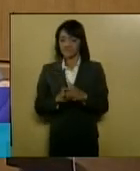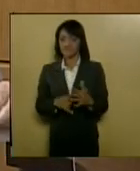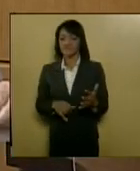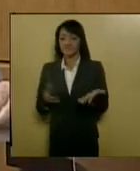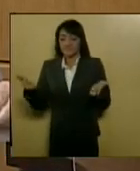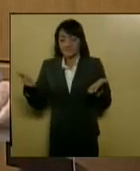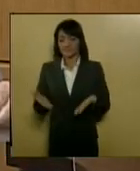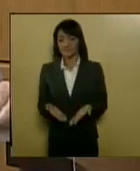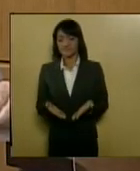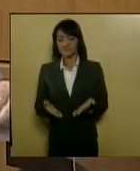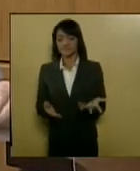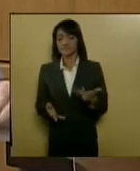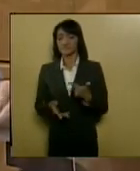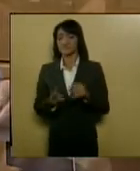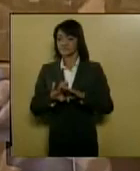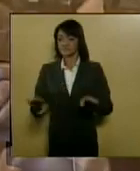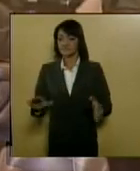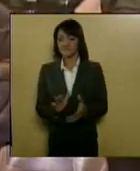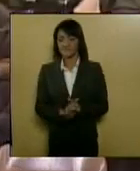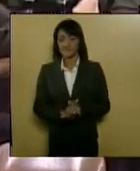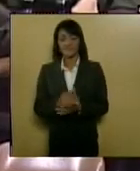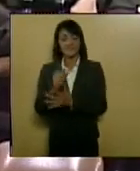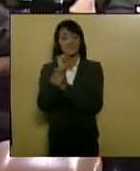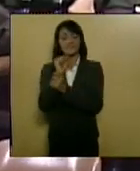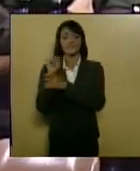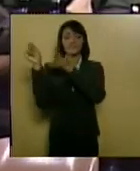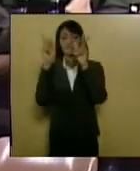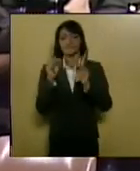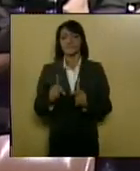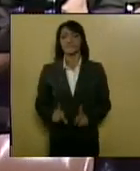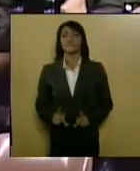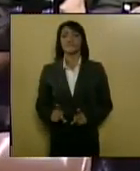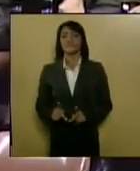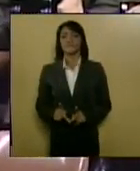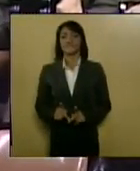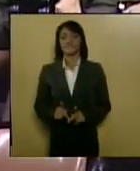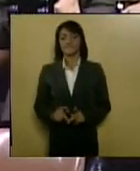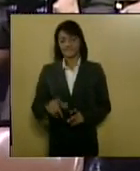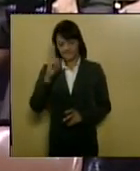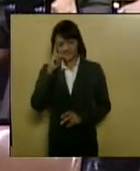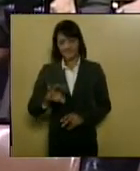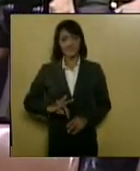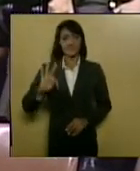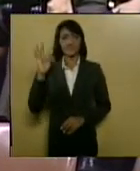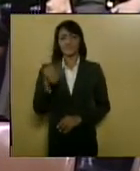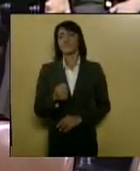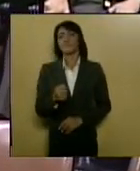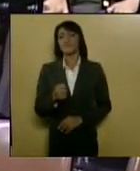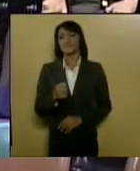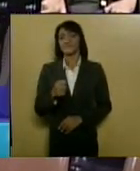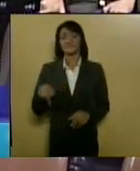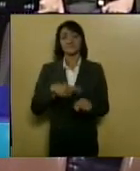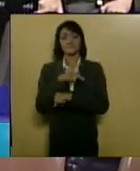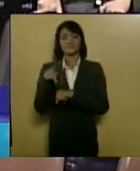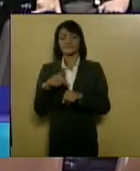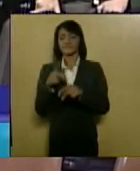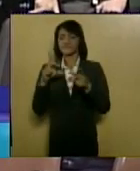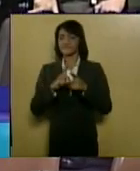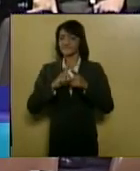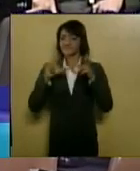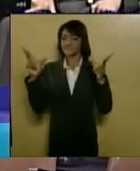que estão. Garantiu a paz e a ordem que deve ser em qualquer país democrático. Porque não